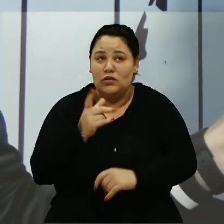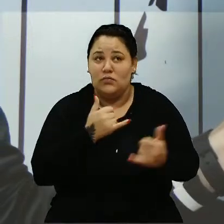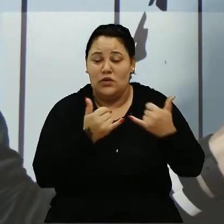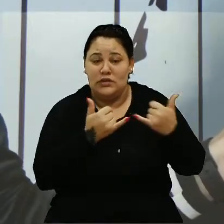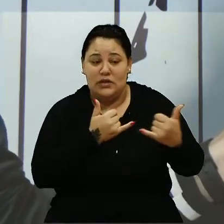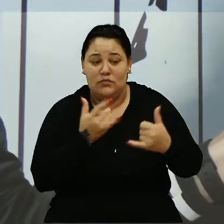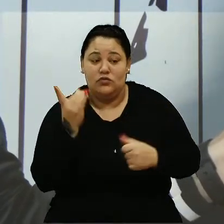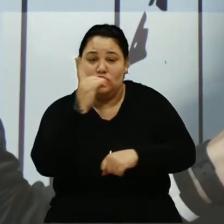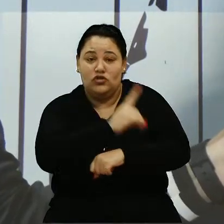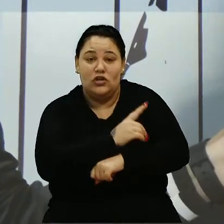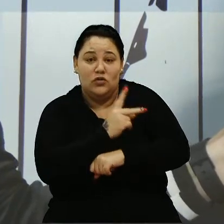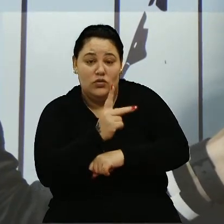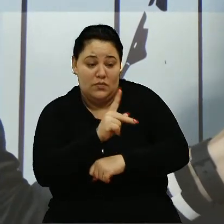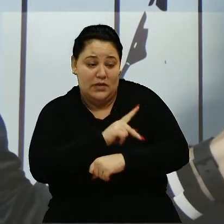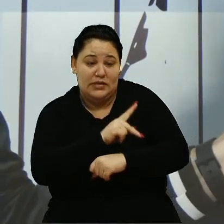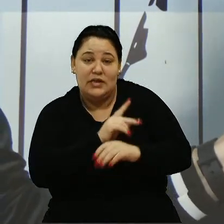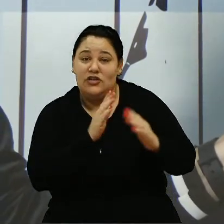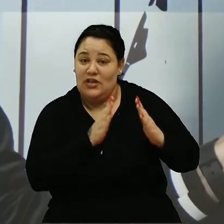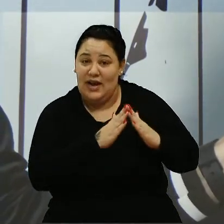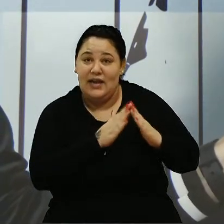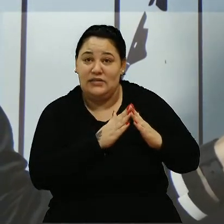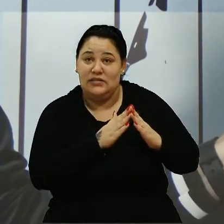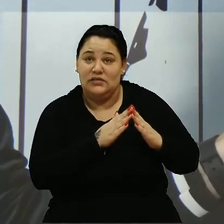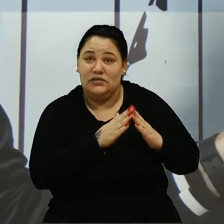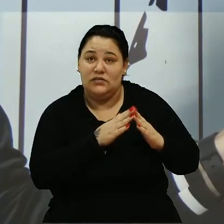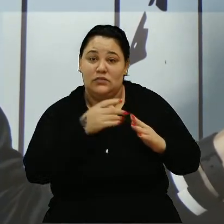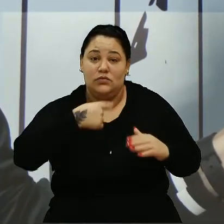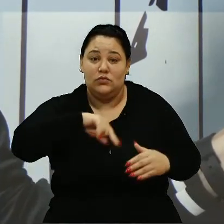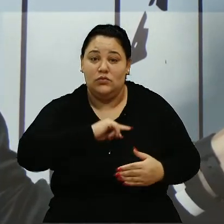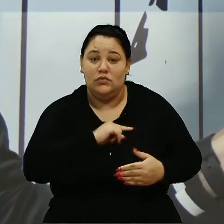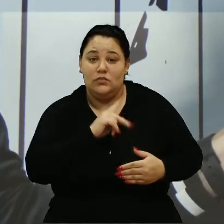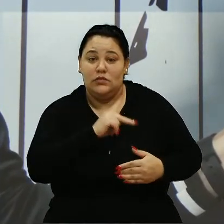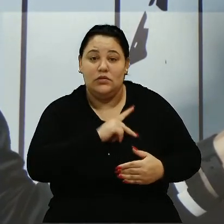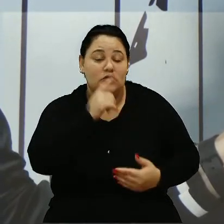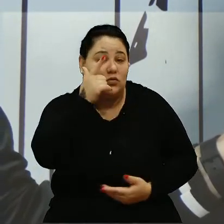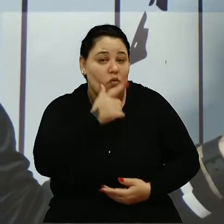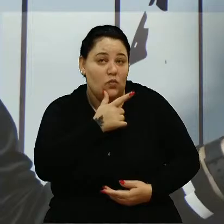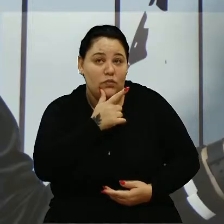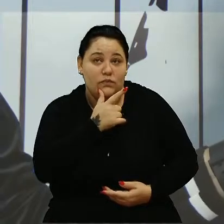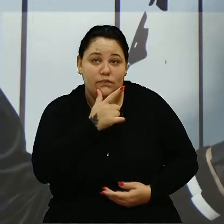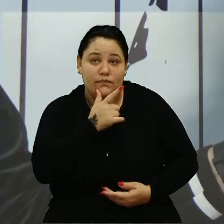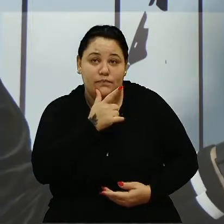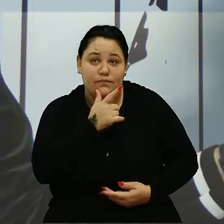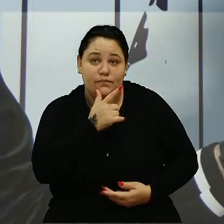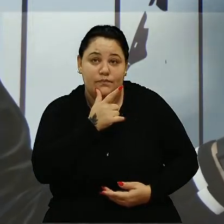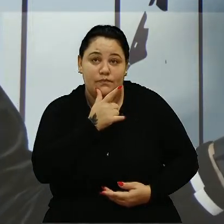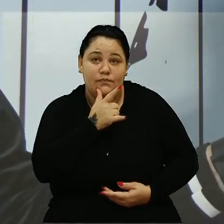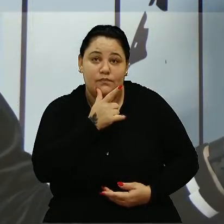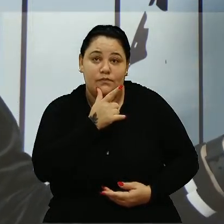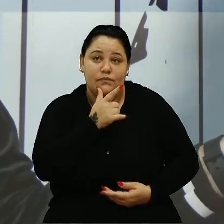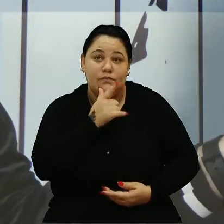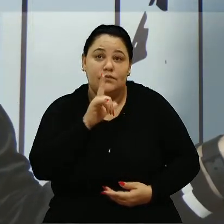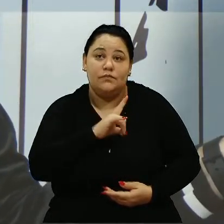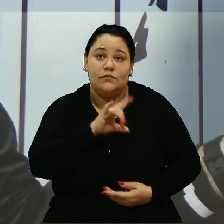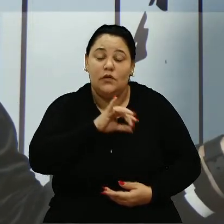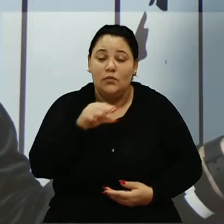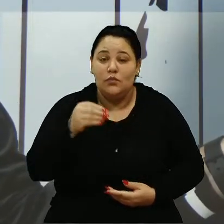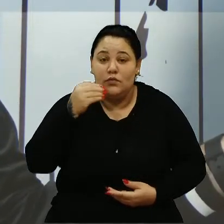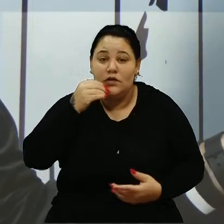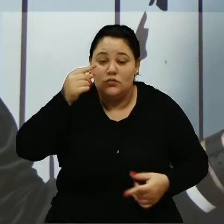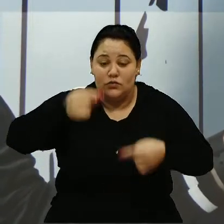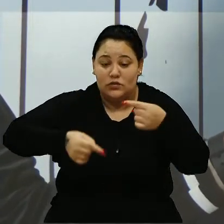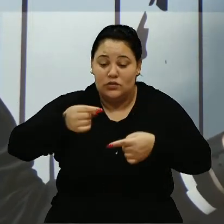lembrares, o presidente da casa, o nosso presidente Lucas, republicanamente, trouxe a possibilidade de trazer um debate onde todas as